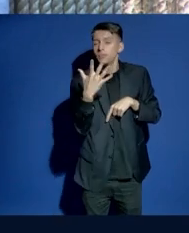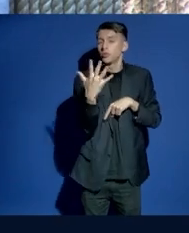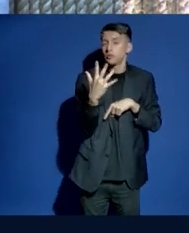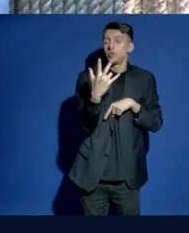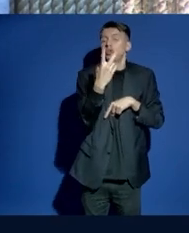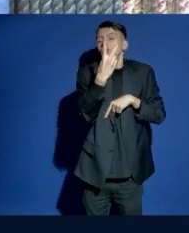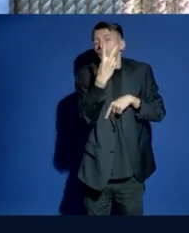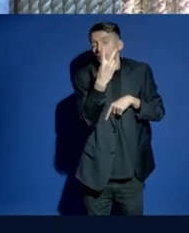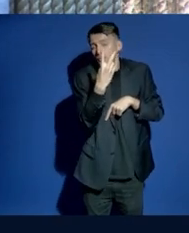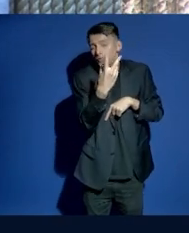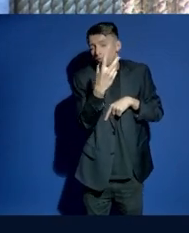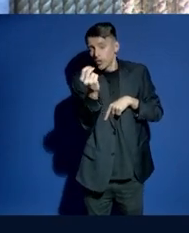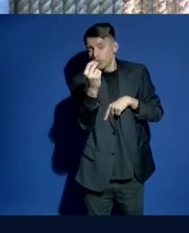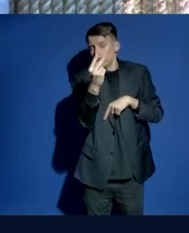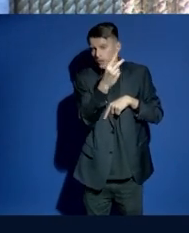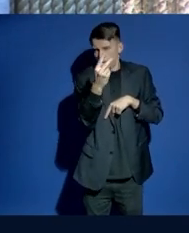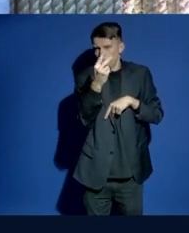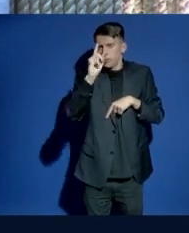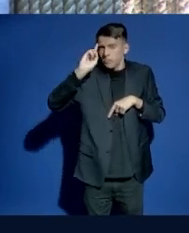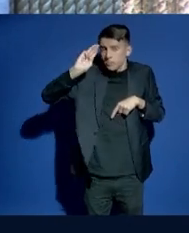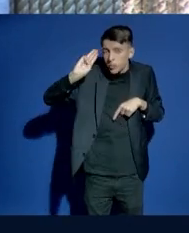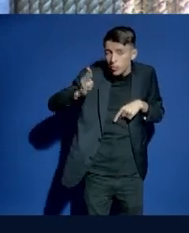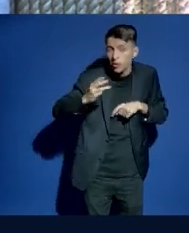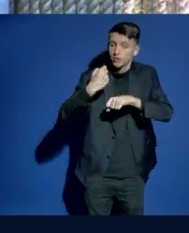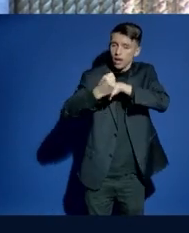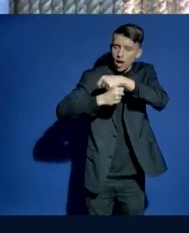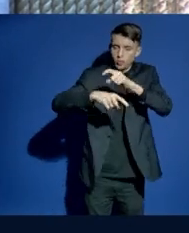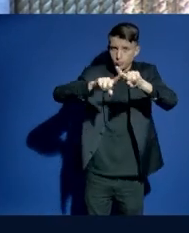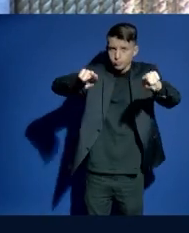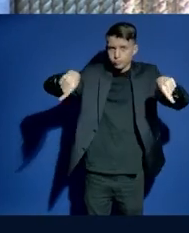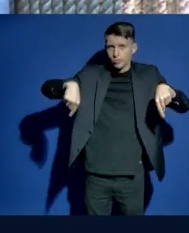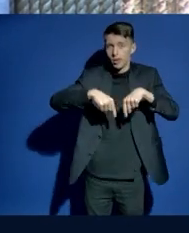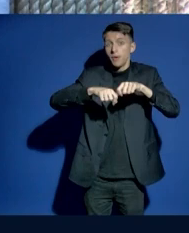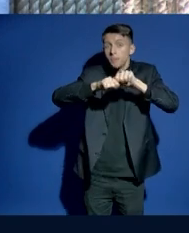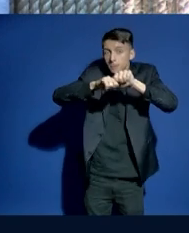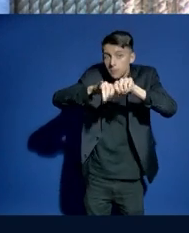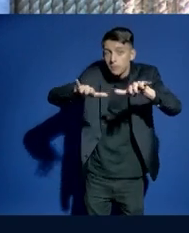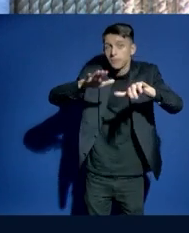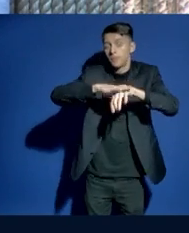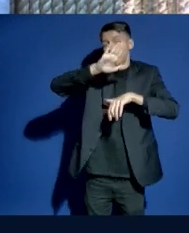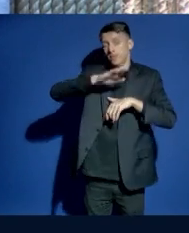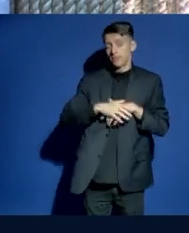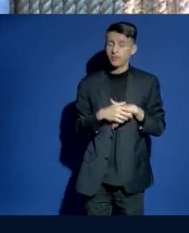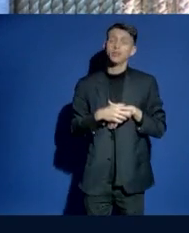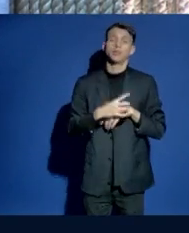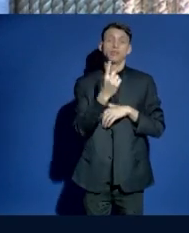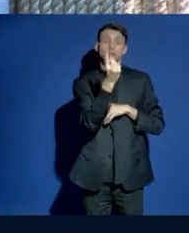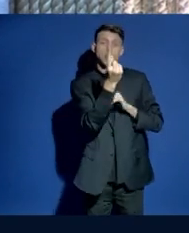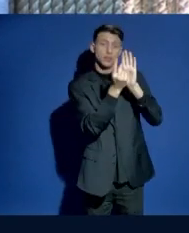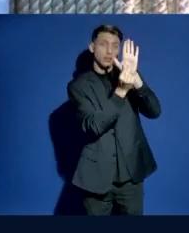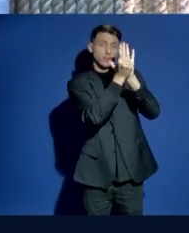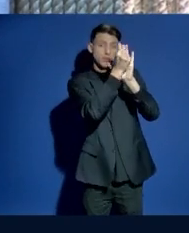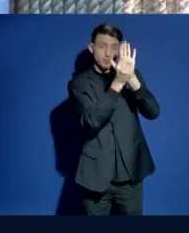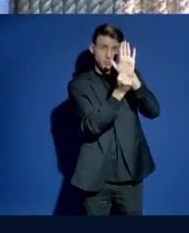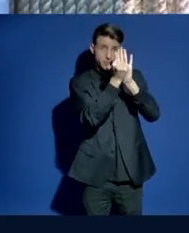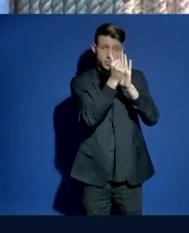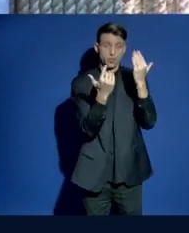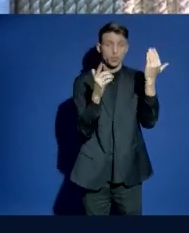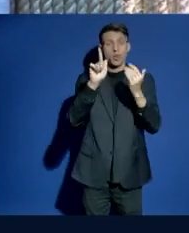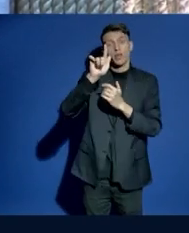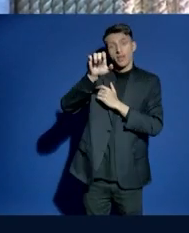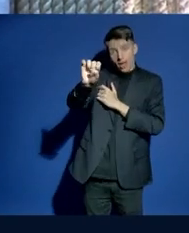de metros cúbicos por ano essa configuração de projeto é com os preços de gás no mercado